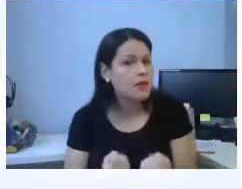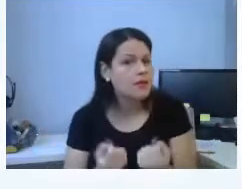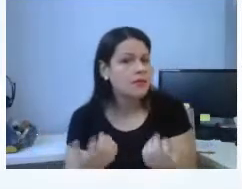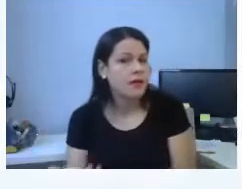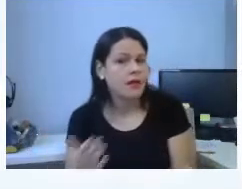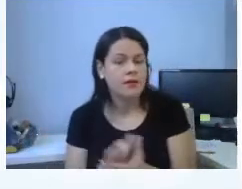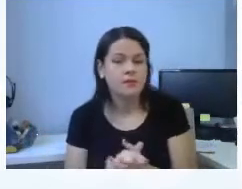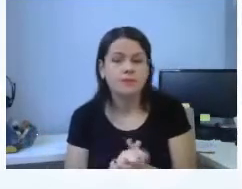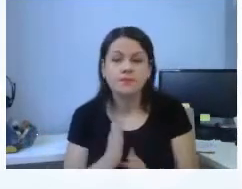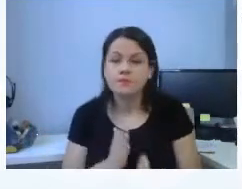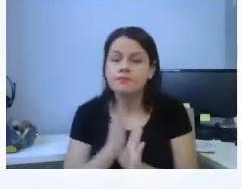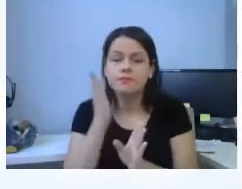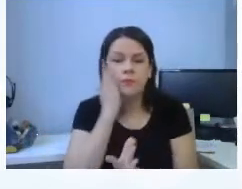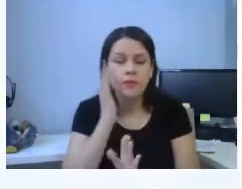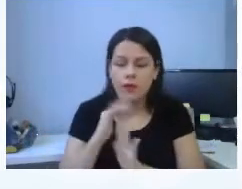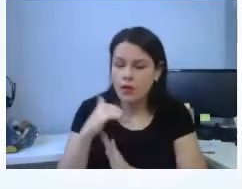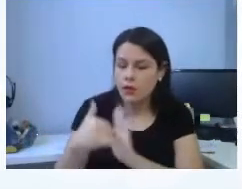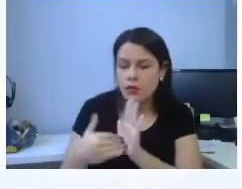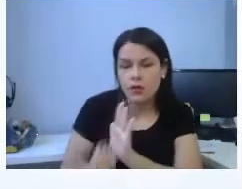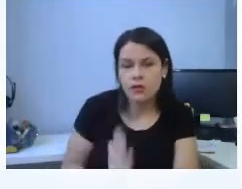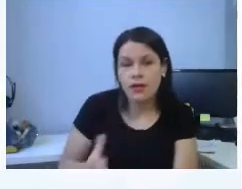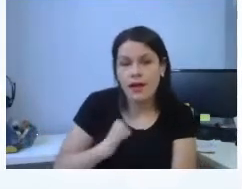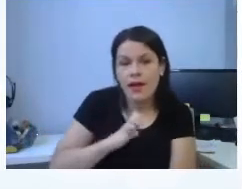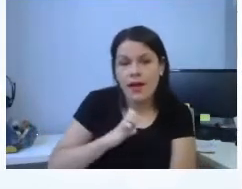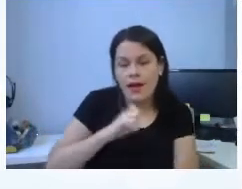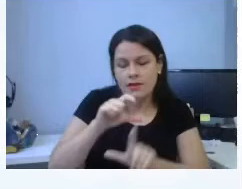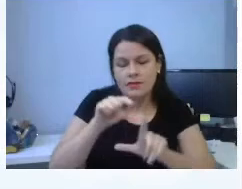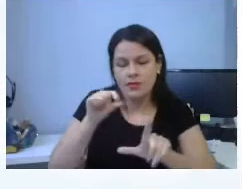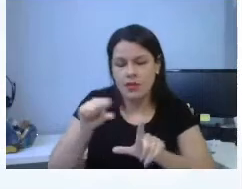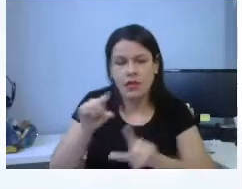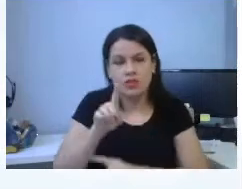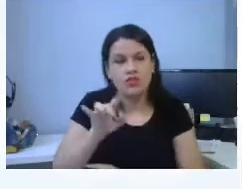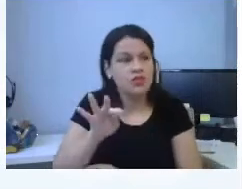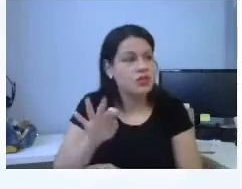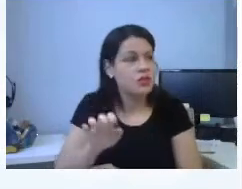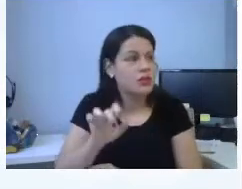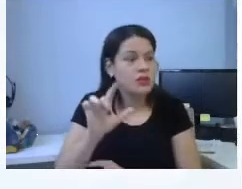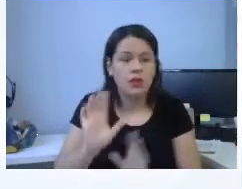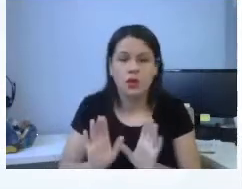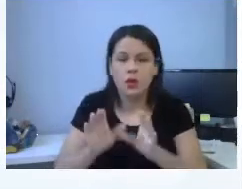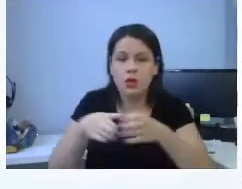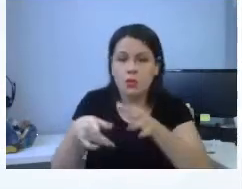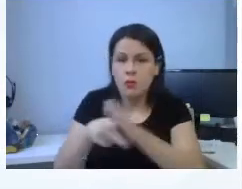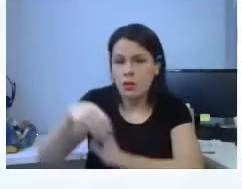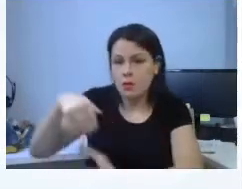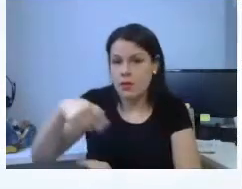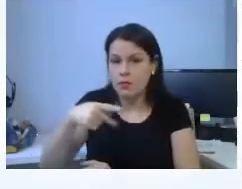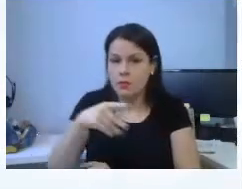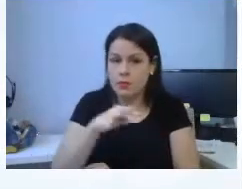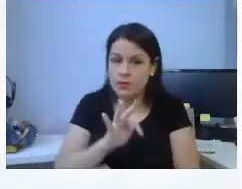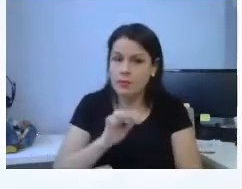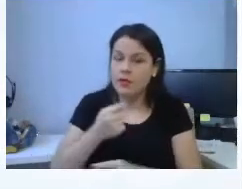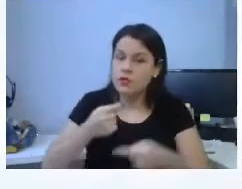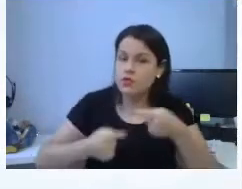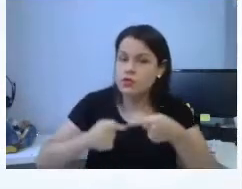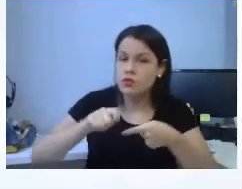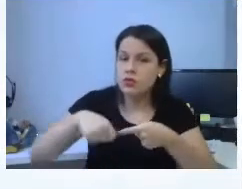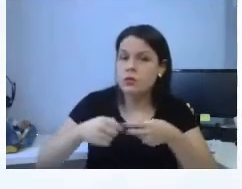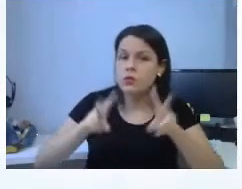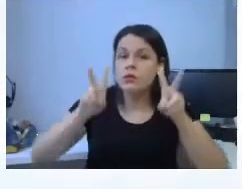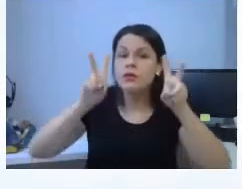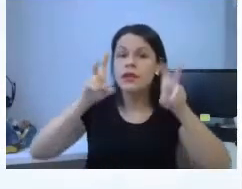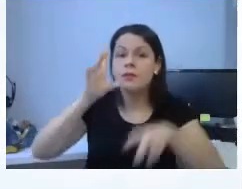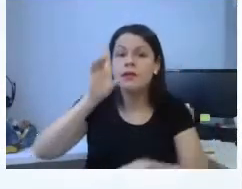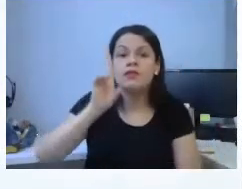atrelado à questão dessa ética digital, eu acho que o Ministério Público do Trabalho, quando discute o direito da